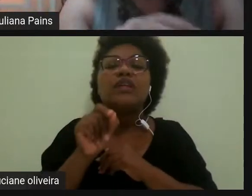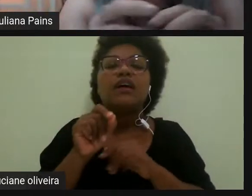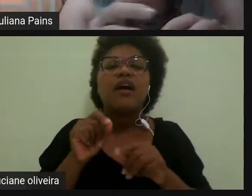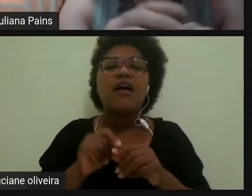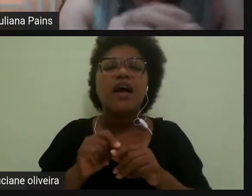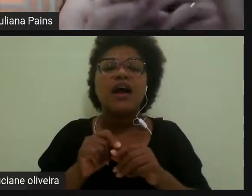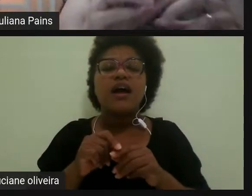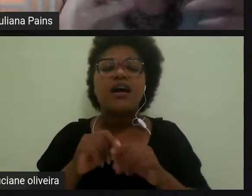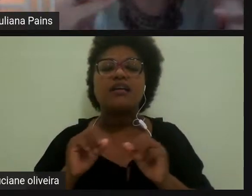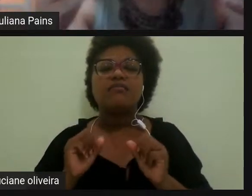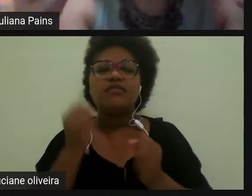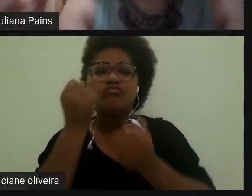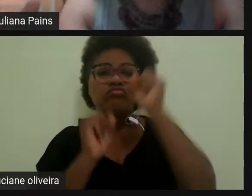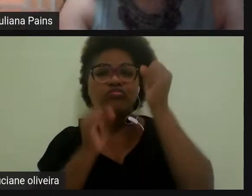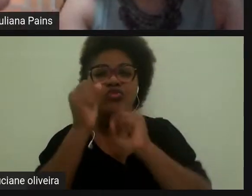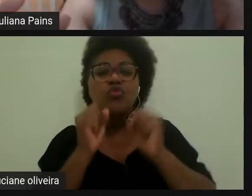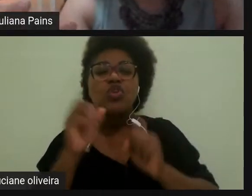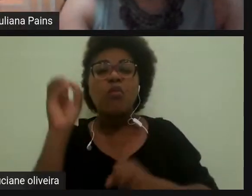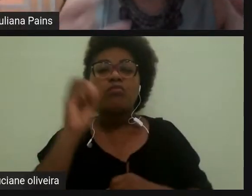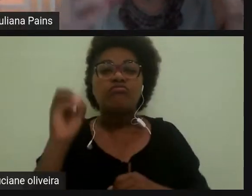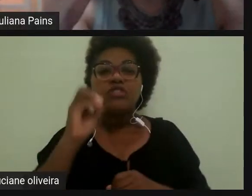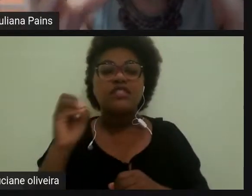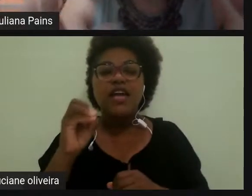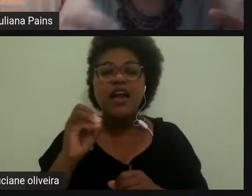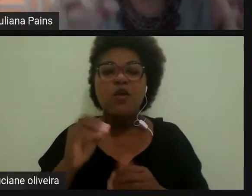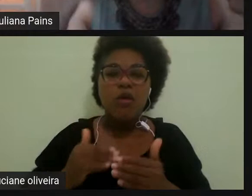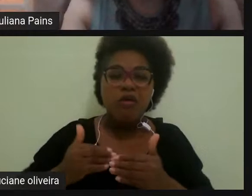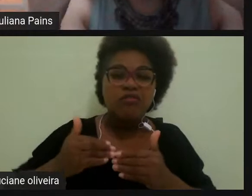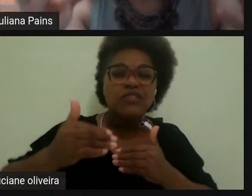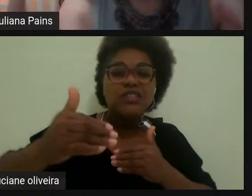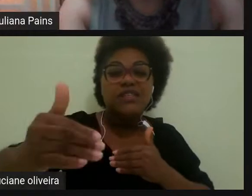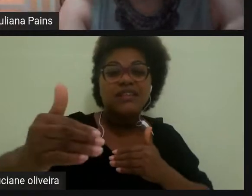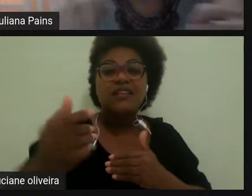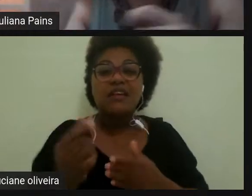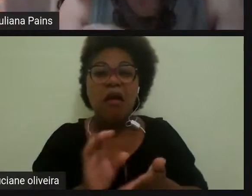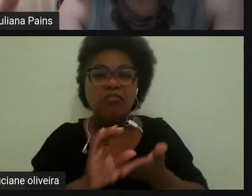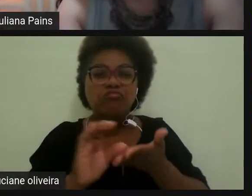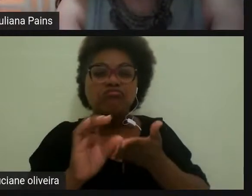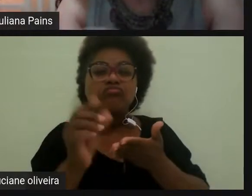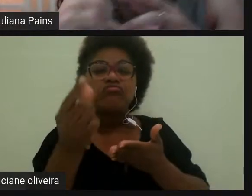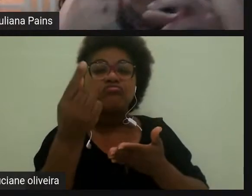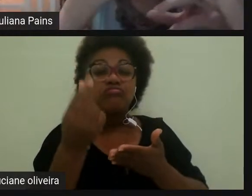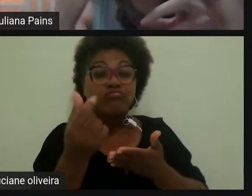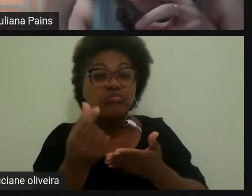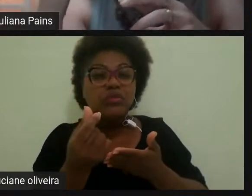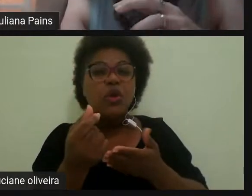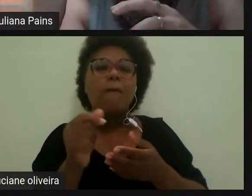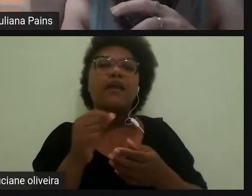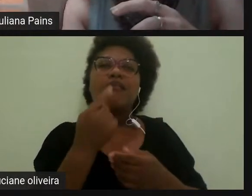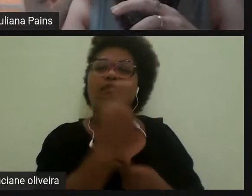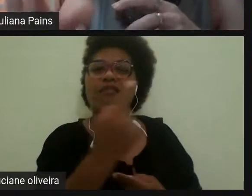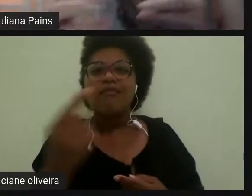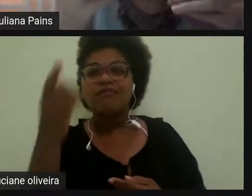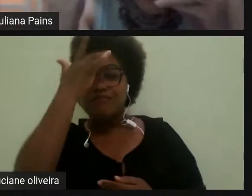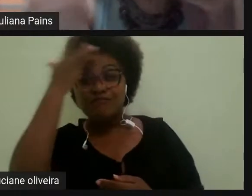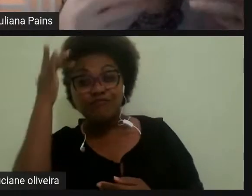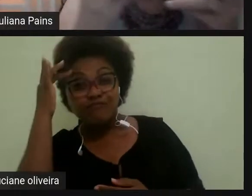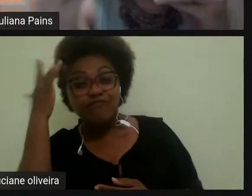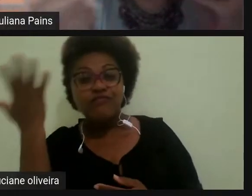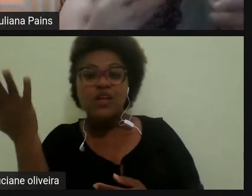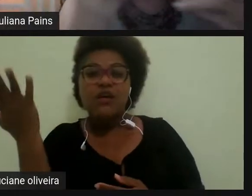tem um foco muito grande na questão de customização né de você fazer uma coisa muito adaptada para o usuário é